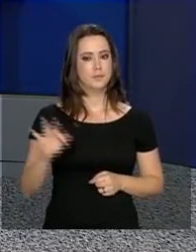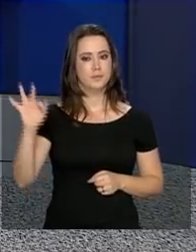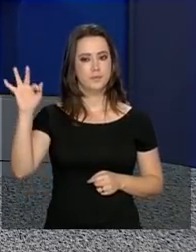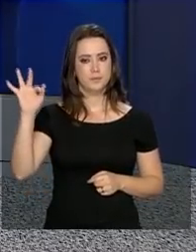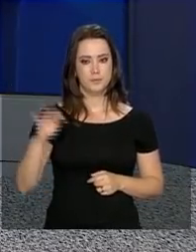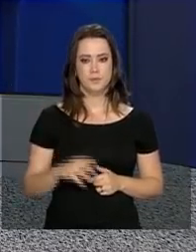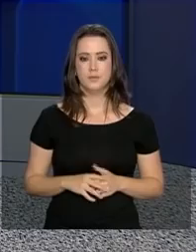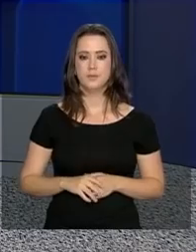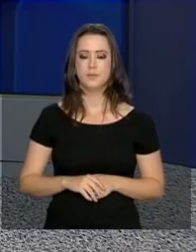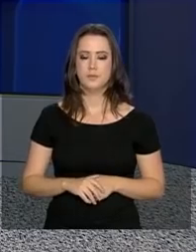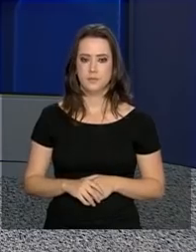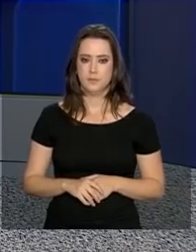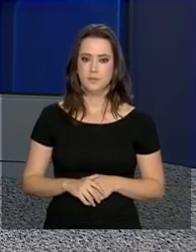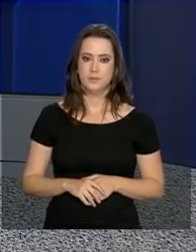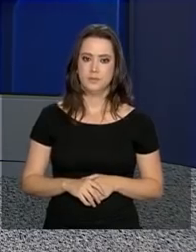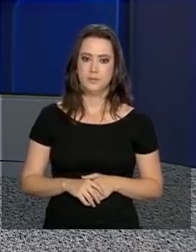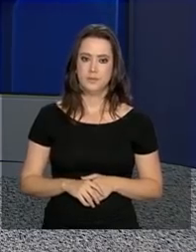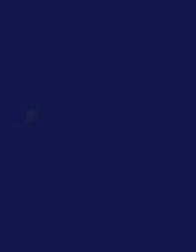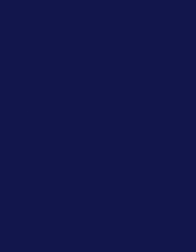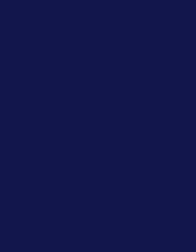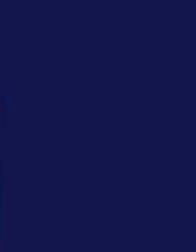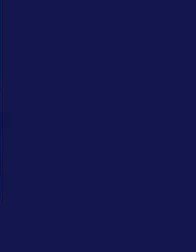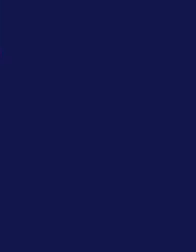nbr a tv do governo federal